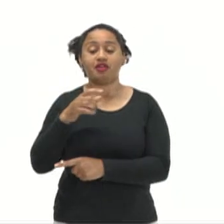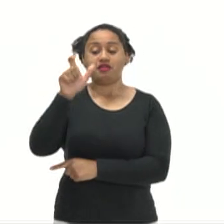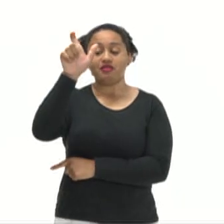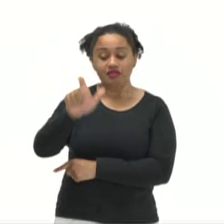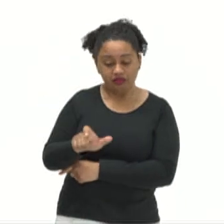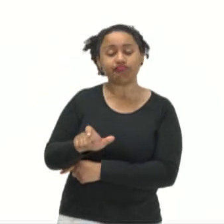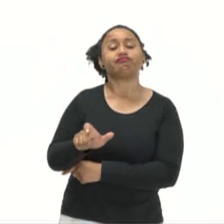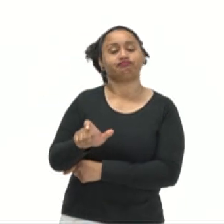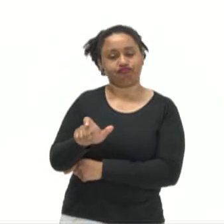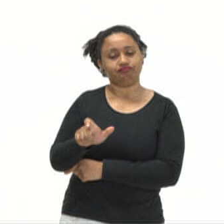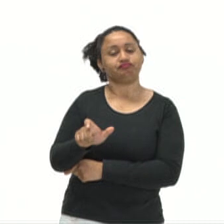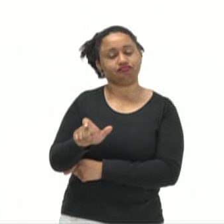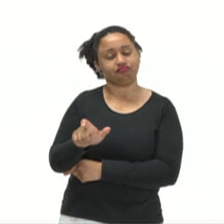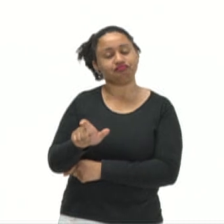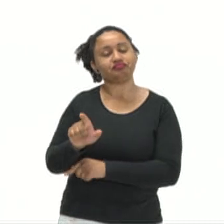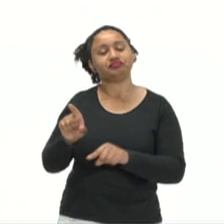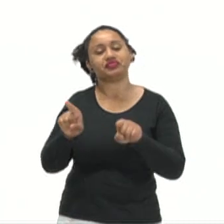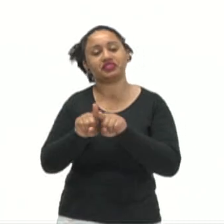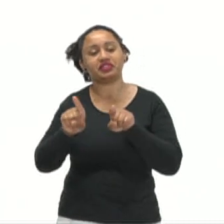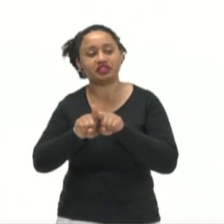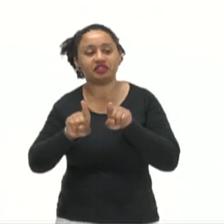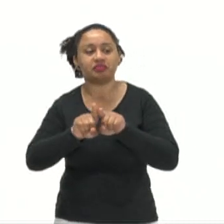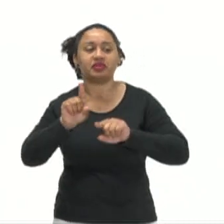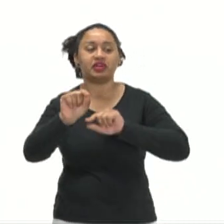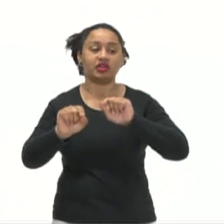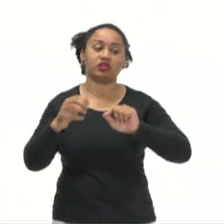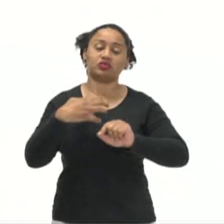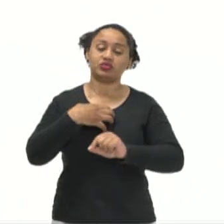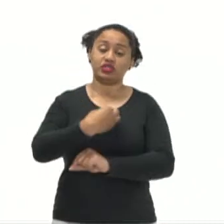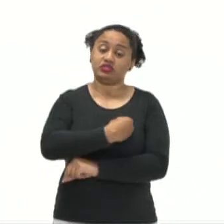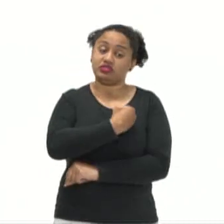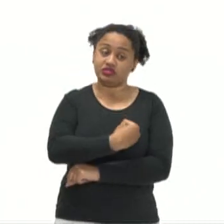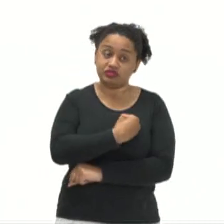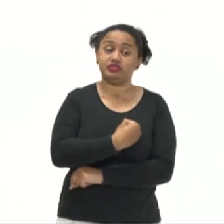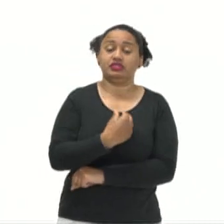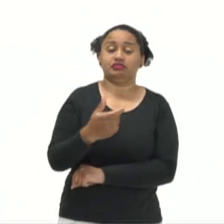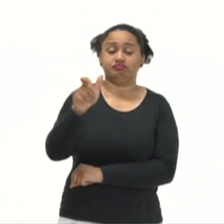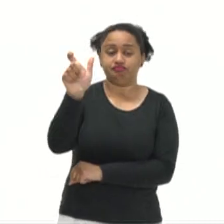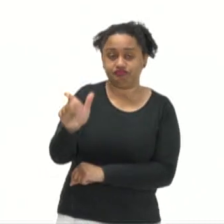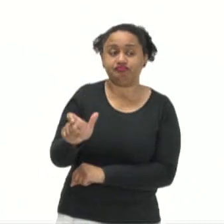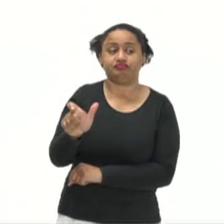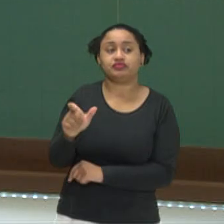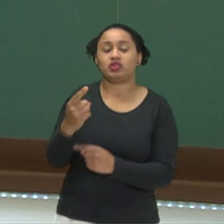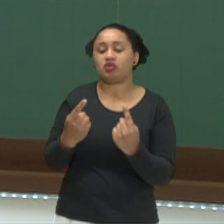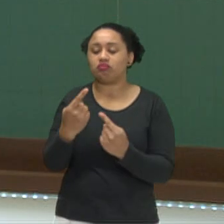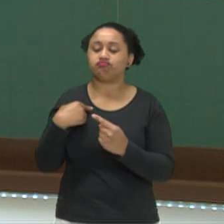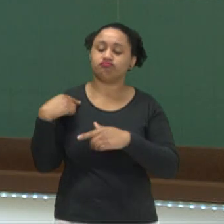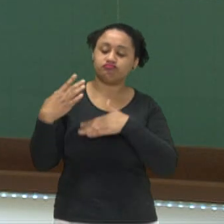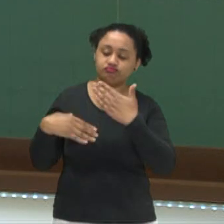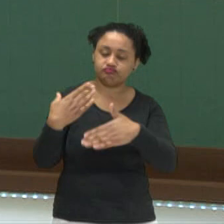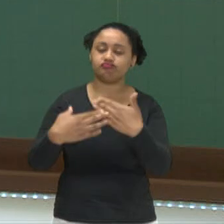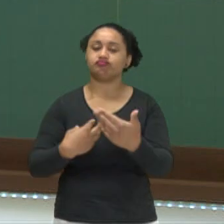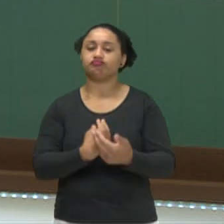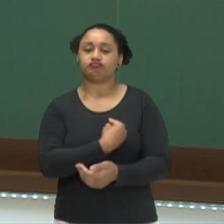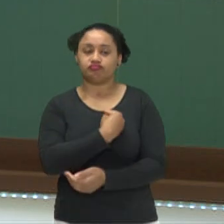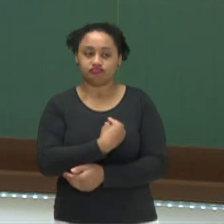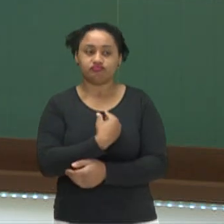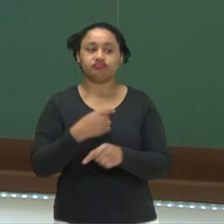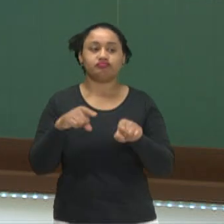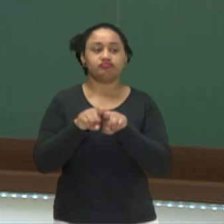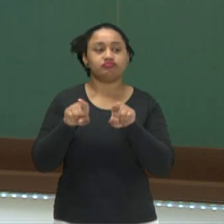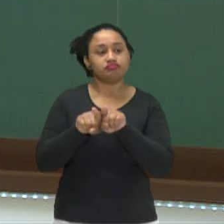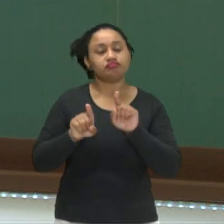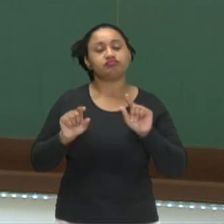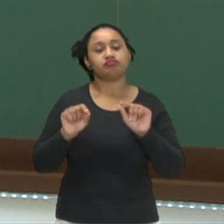o perfil da pessoa, vão avaliar o estilo de vida dela, qual que é a rotina dela, Vão